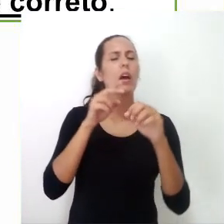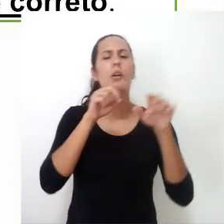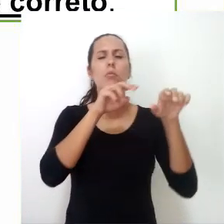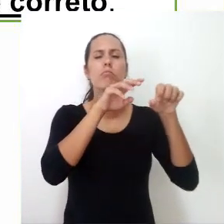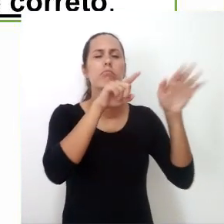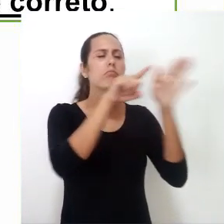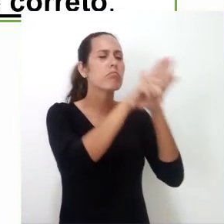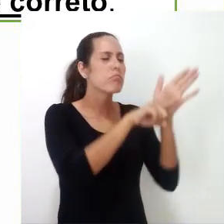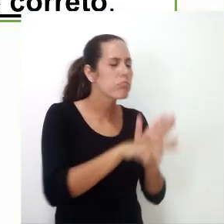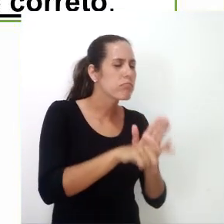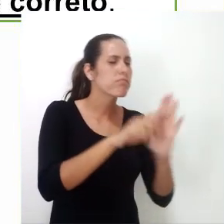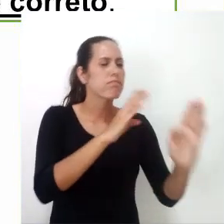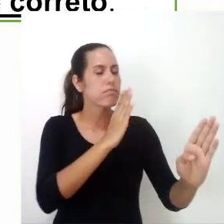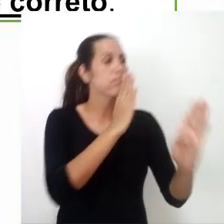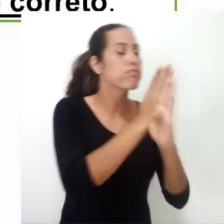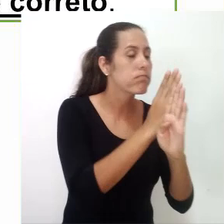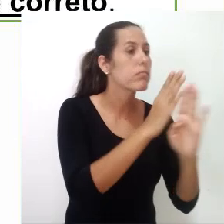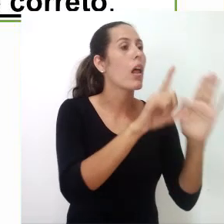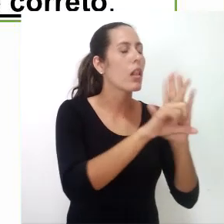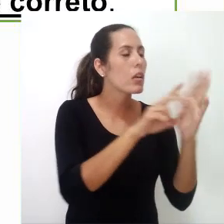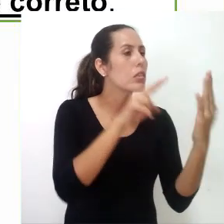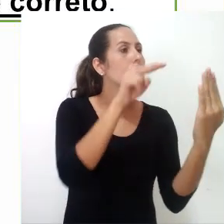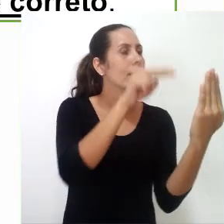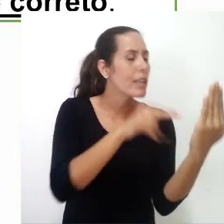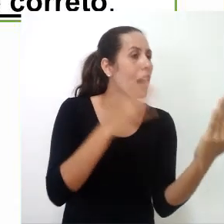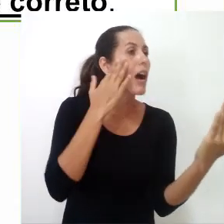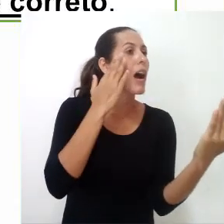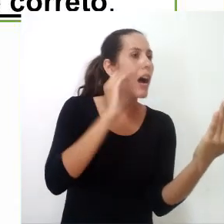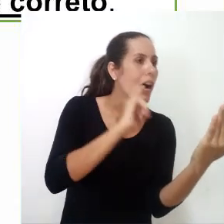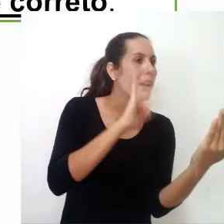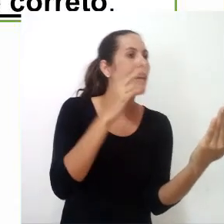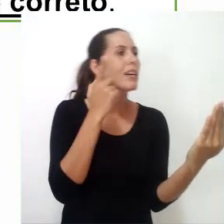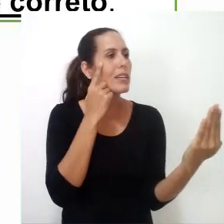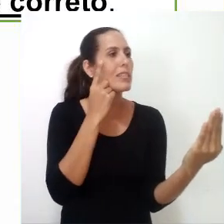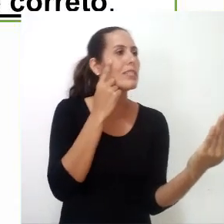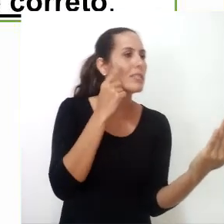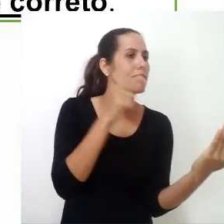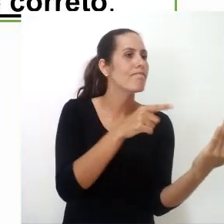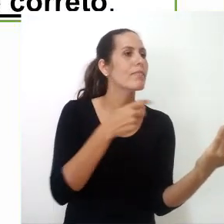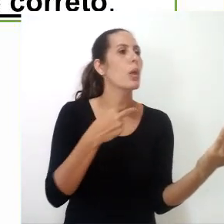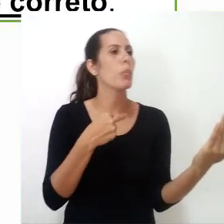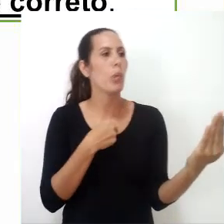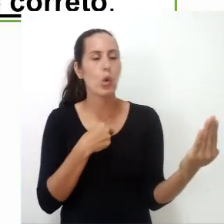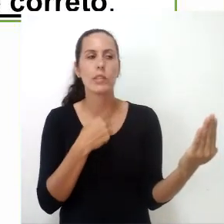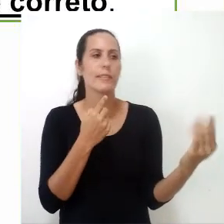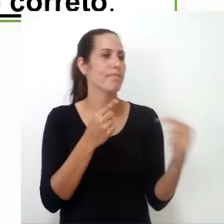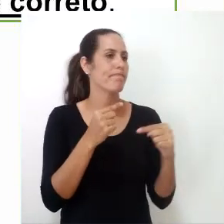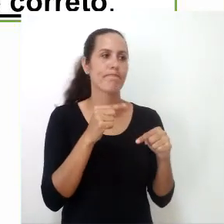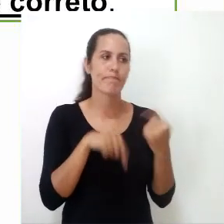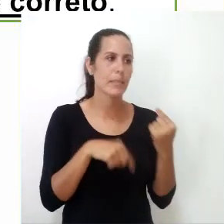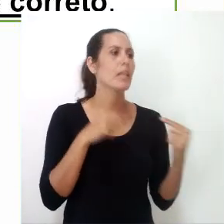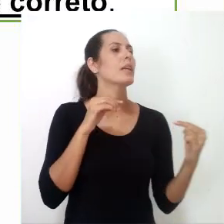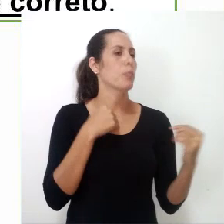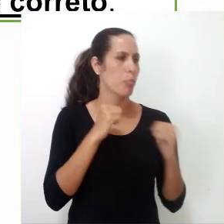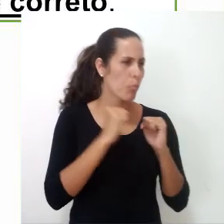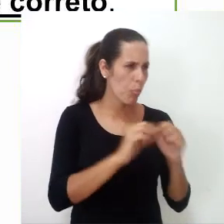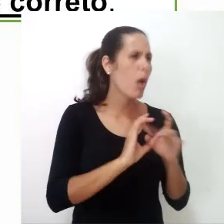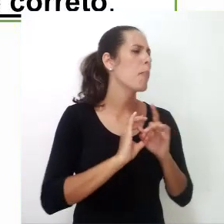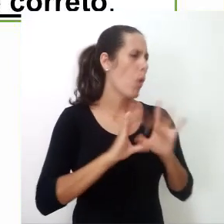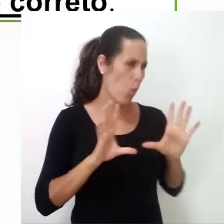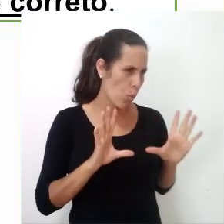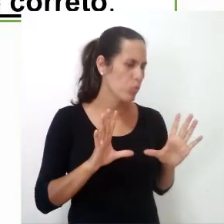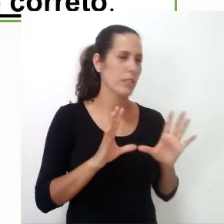o registro de modo a esclarecer possíveis dúvidas quanto ao que se pode ou que se não